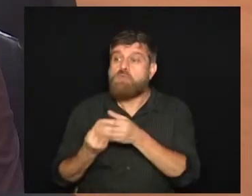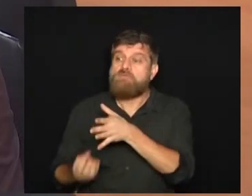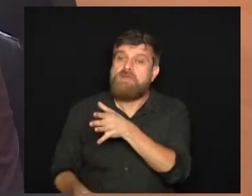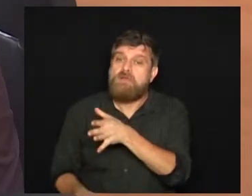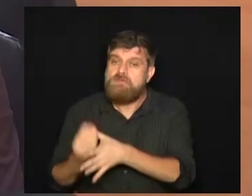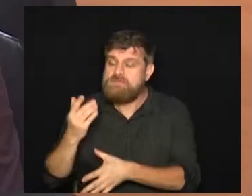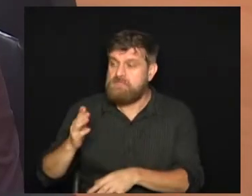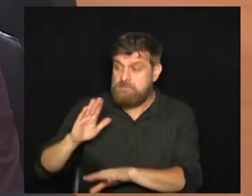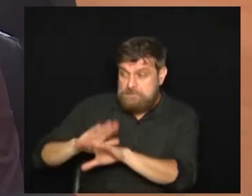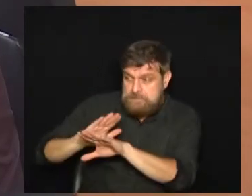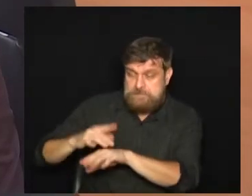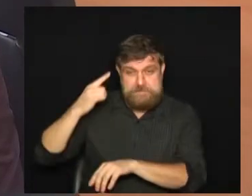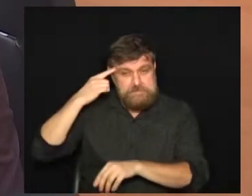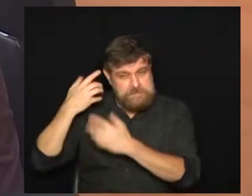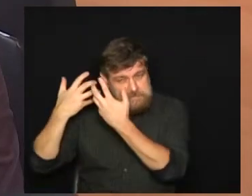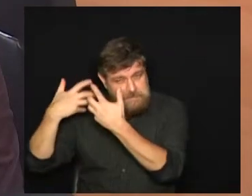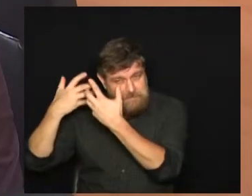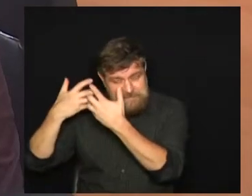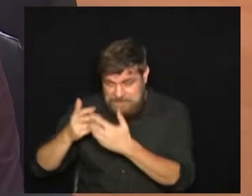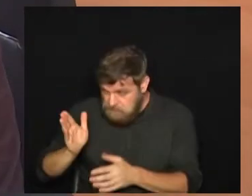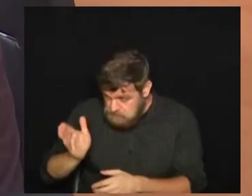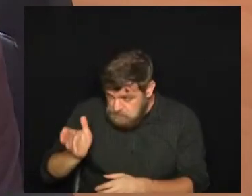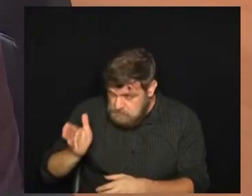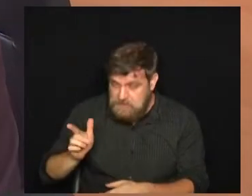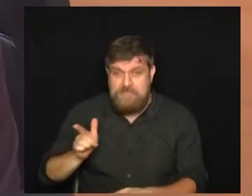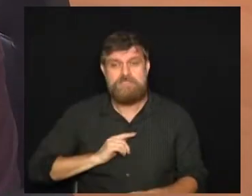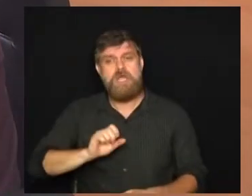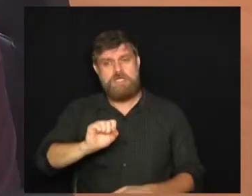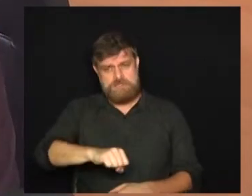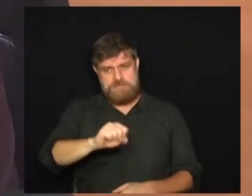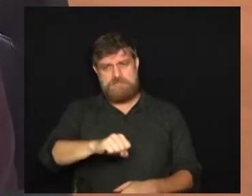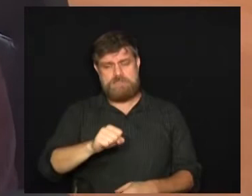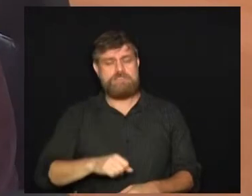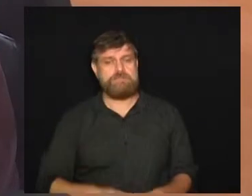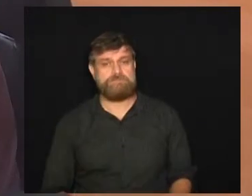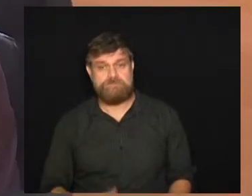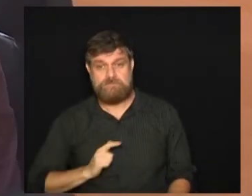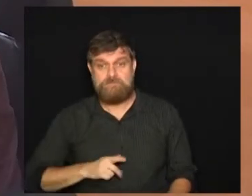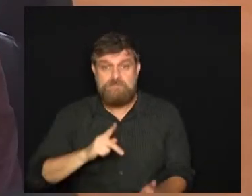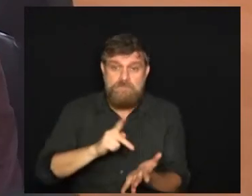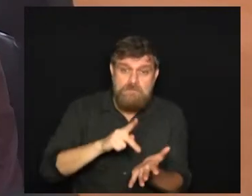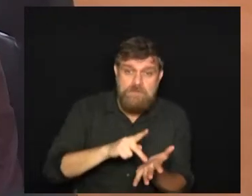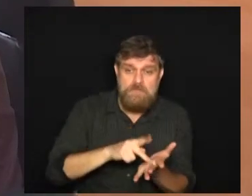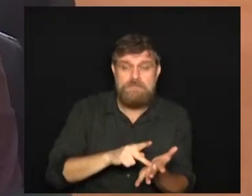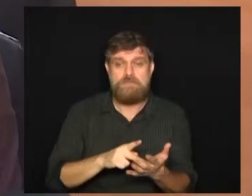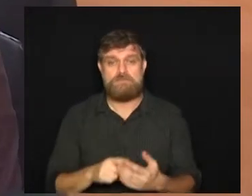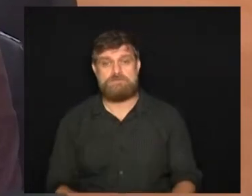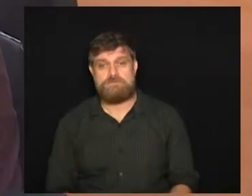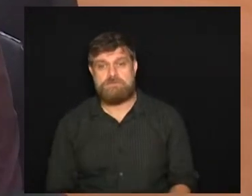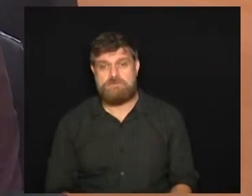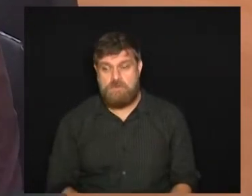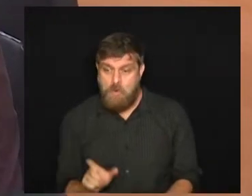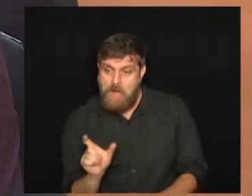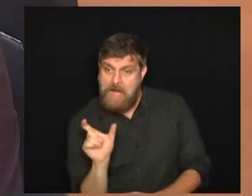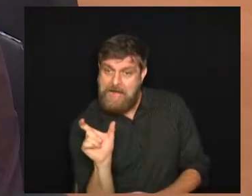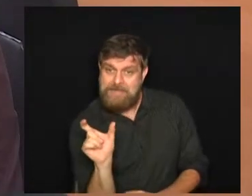isso, se vocês têm pensado já em alguma coisa? Sim, já pensamos já, Jorge. Na verdade, a carteirinha do autista,